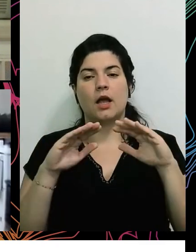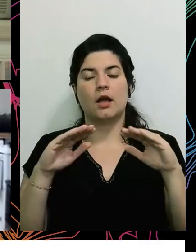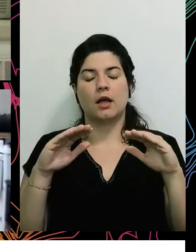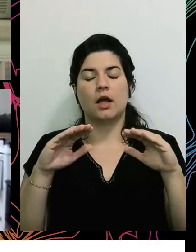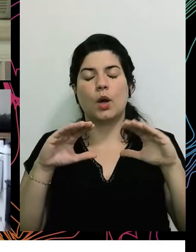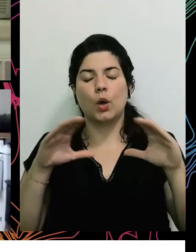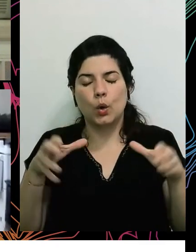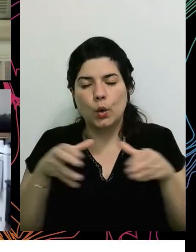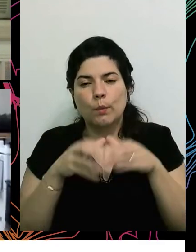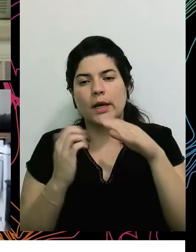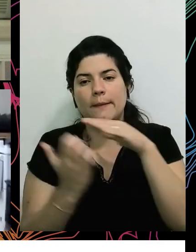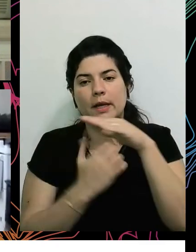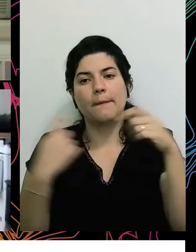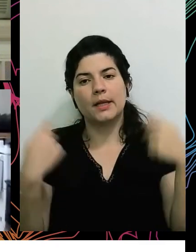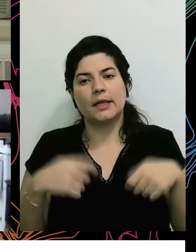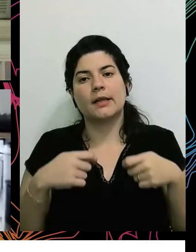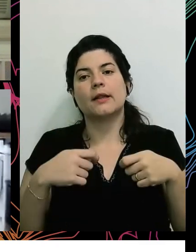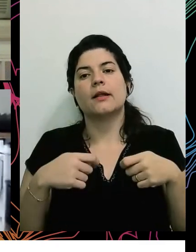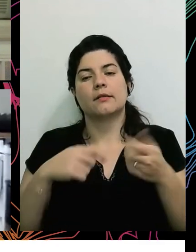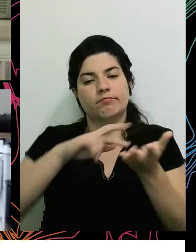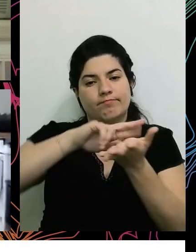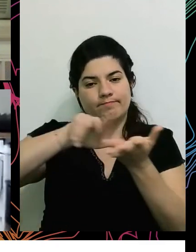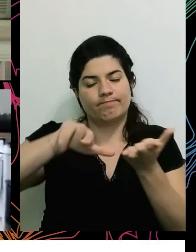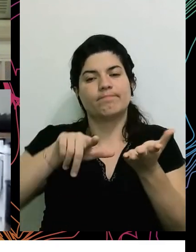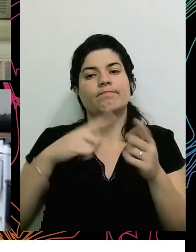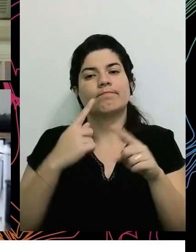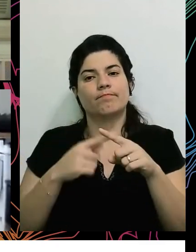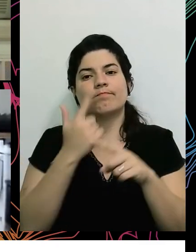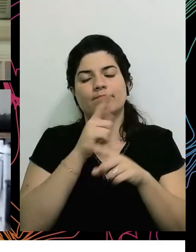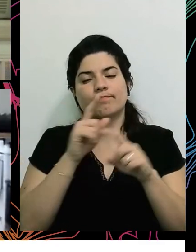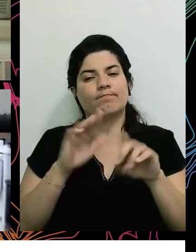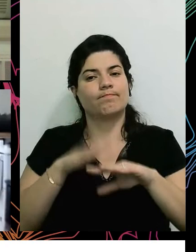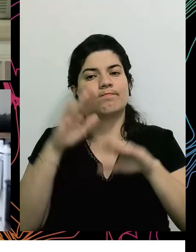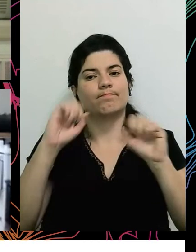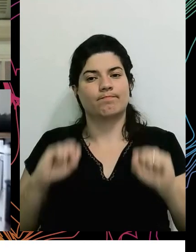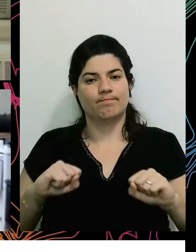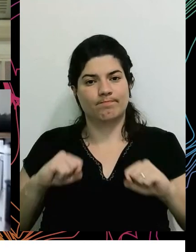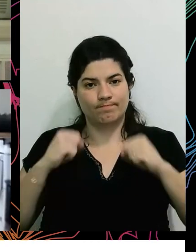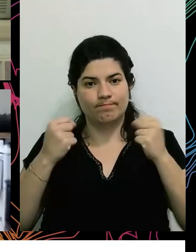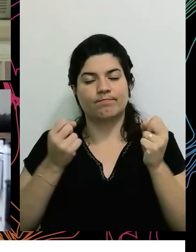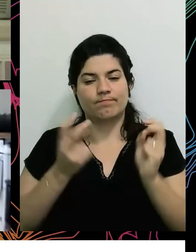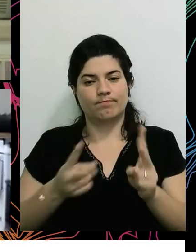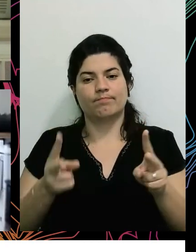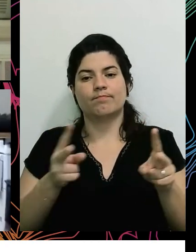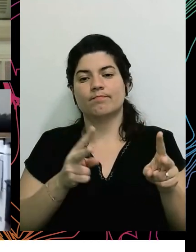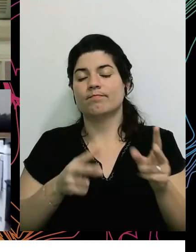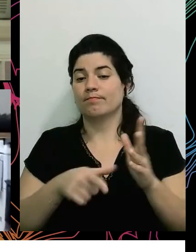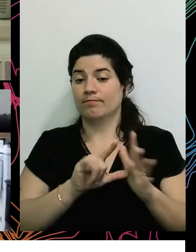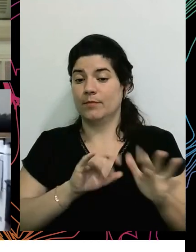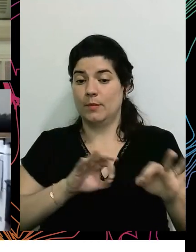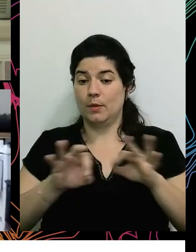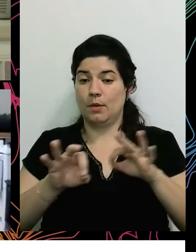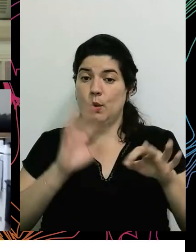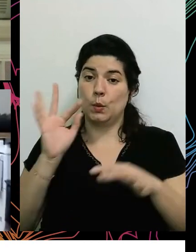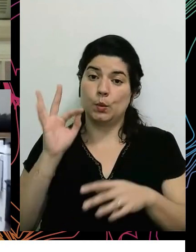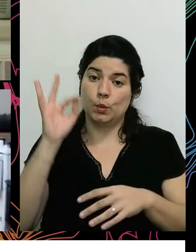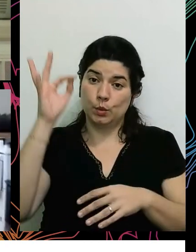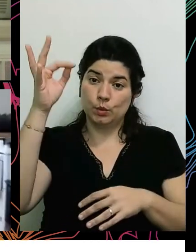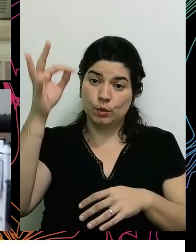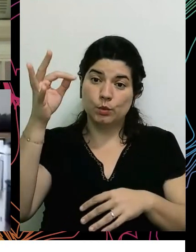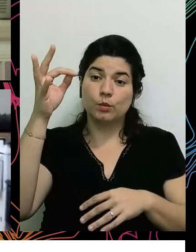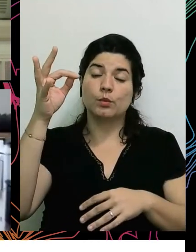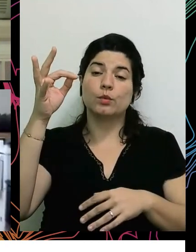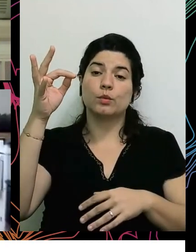ser mais diversas para ser mais resilientes e para estar preparados quando o futuro energético seja